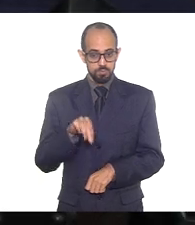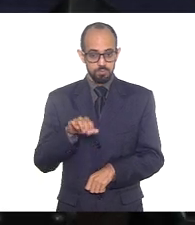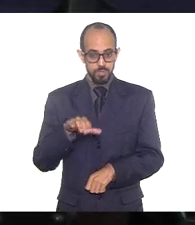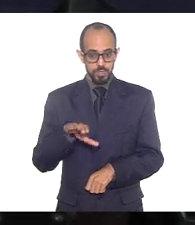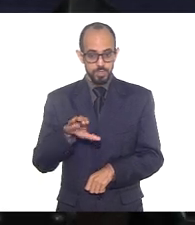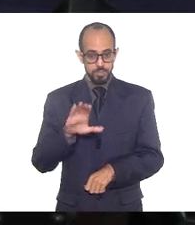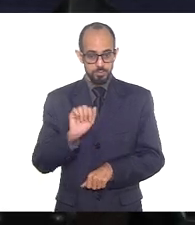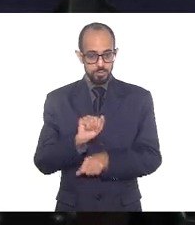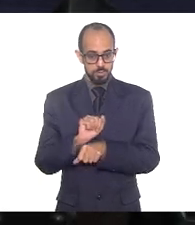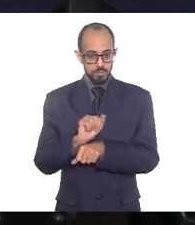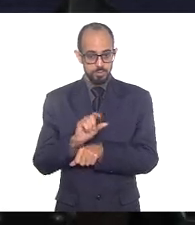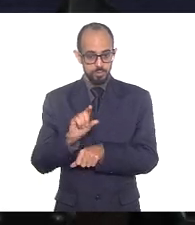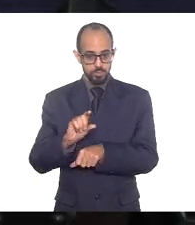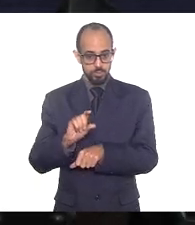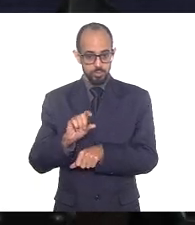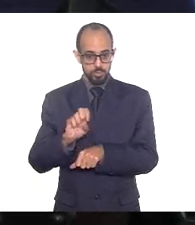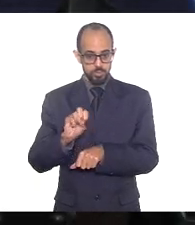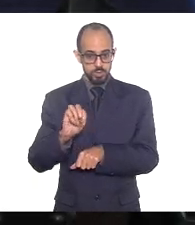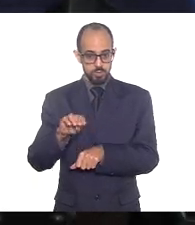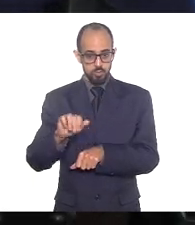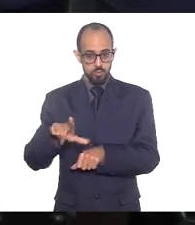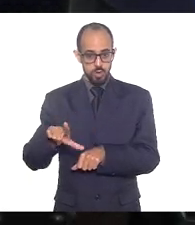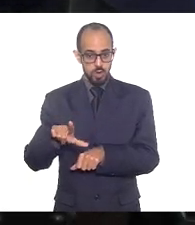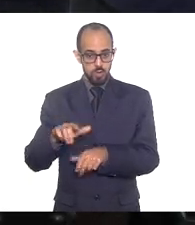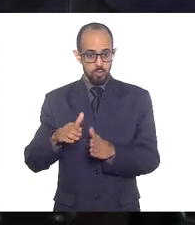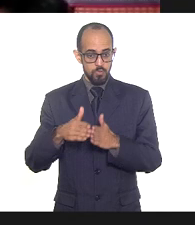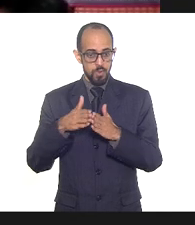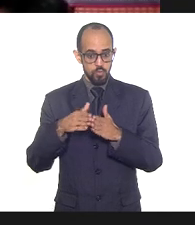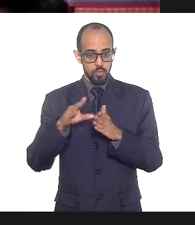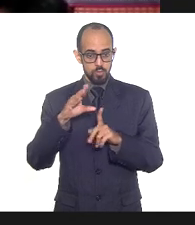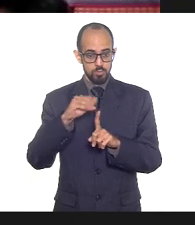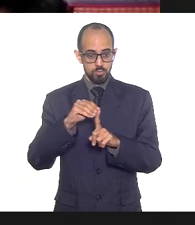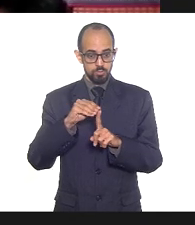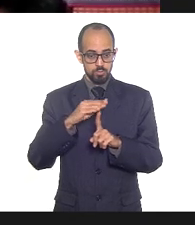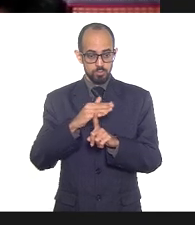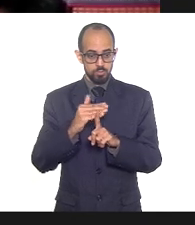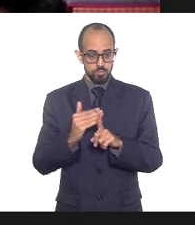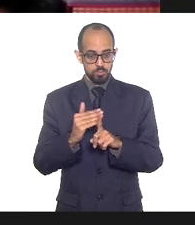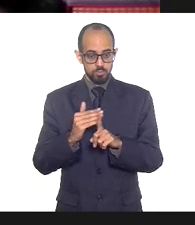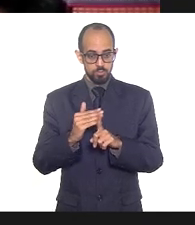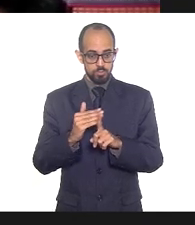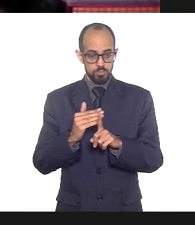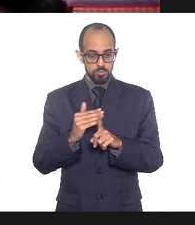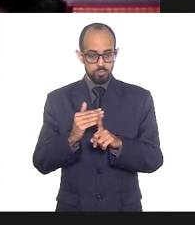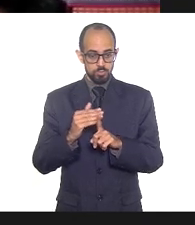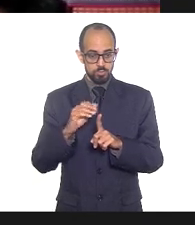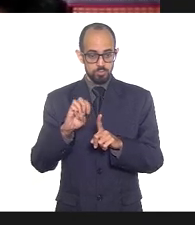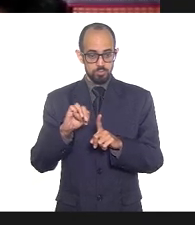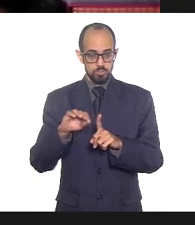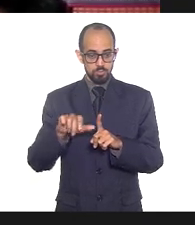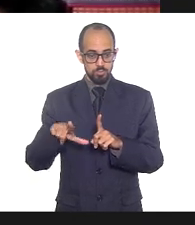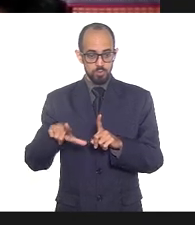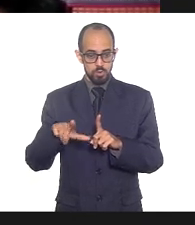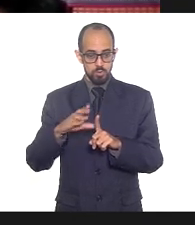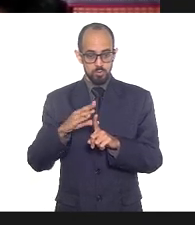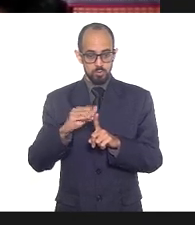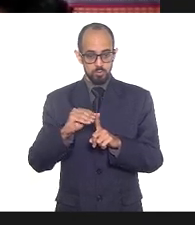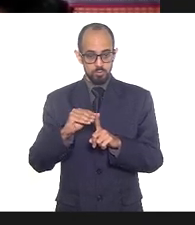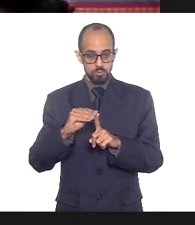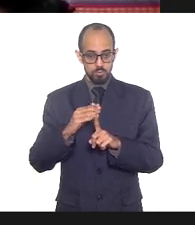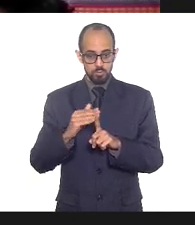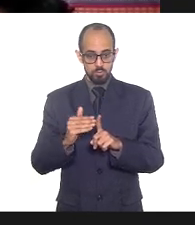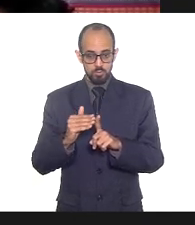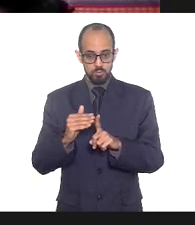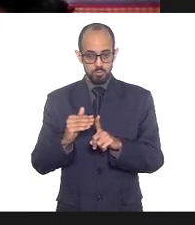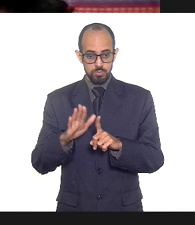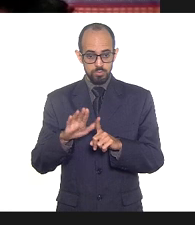Samuel Samuel G1 e não